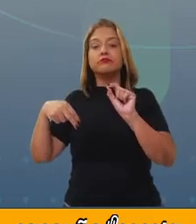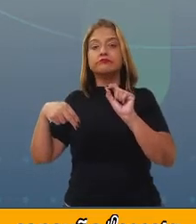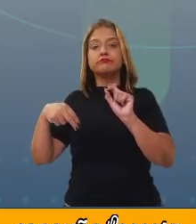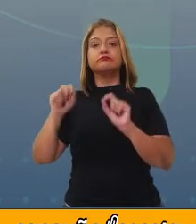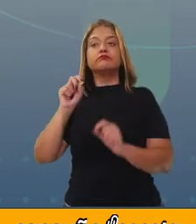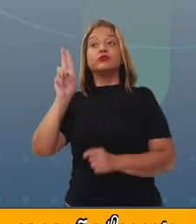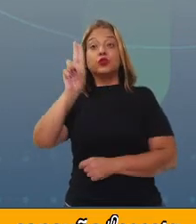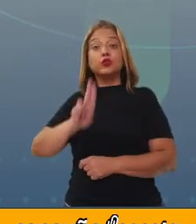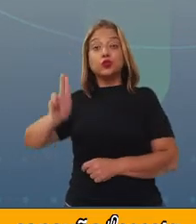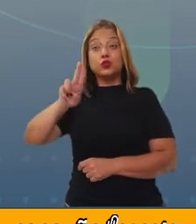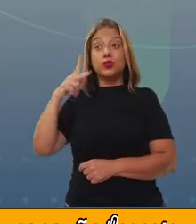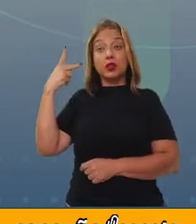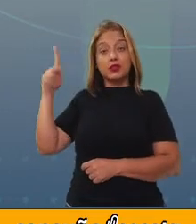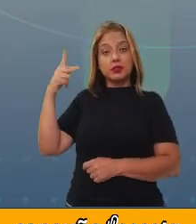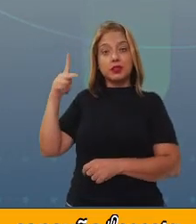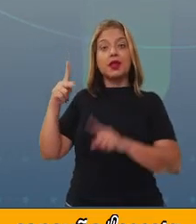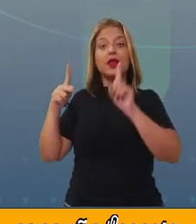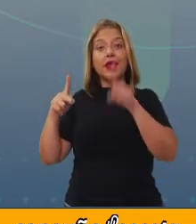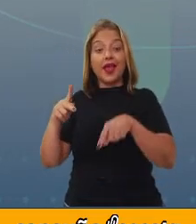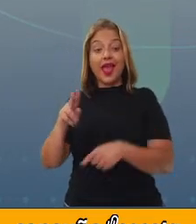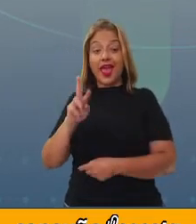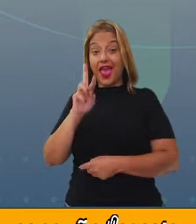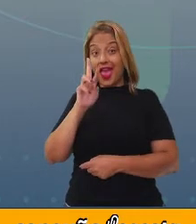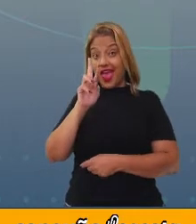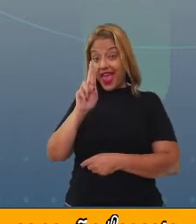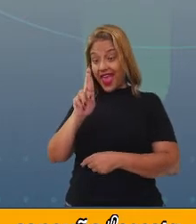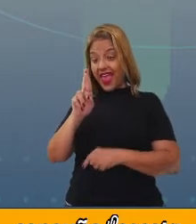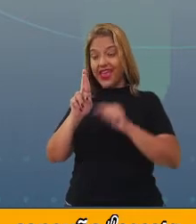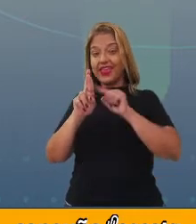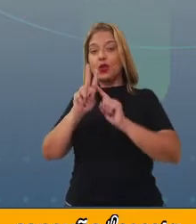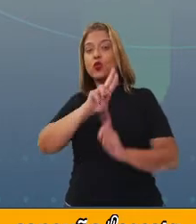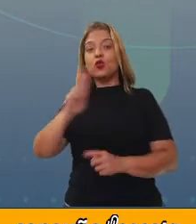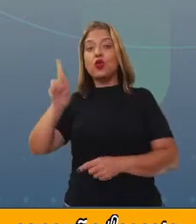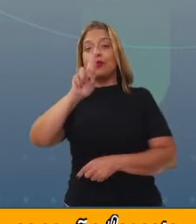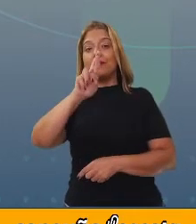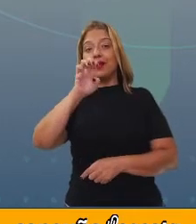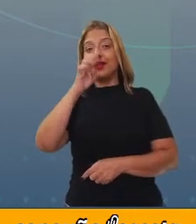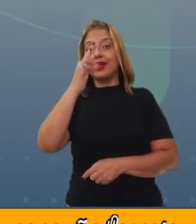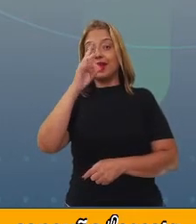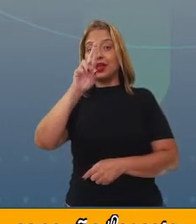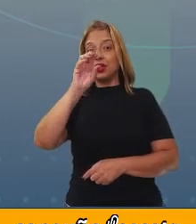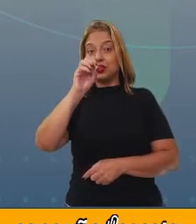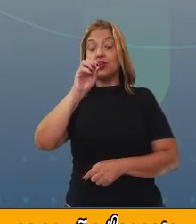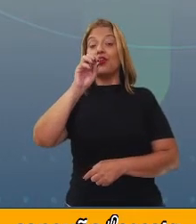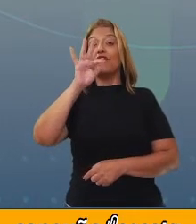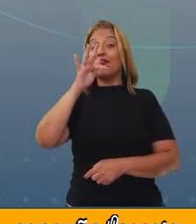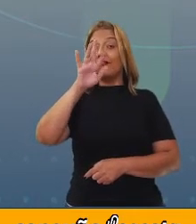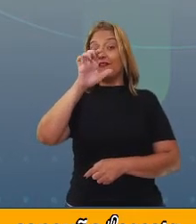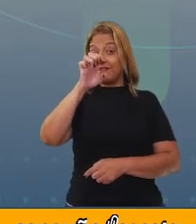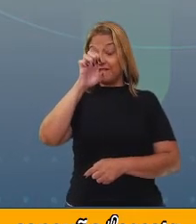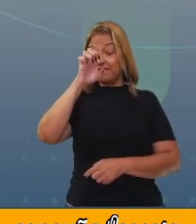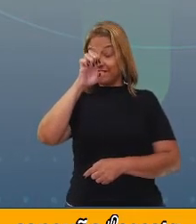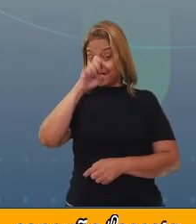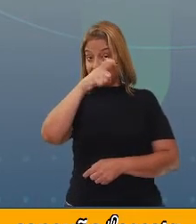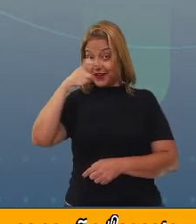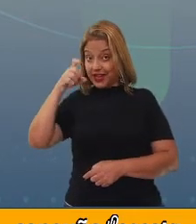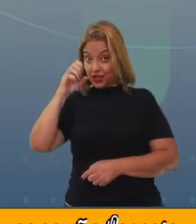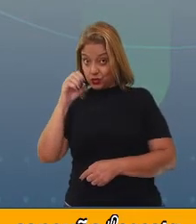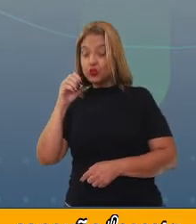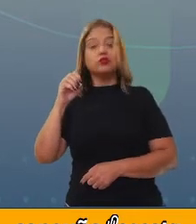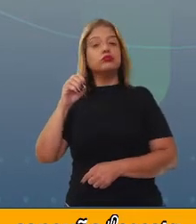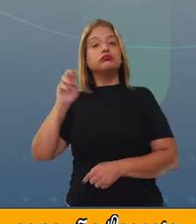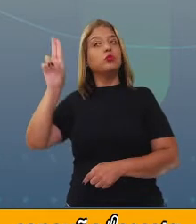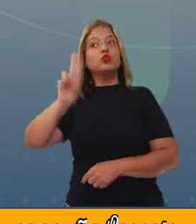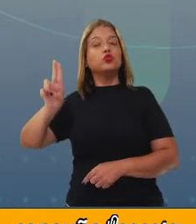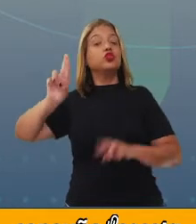recurso utilizado na língua, que é o R retroflexo, o nome, não é utilizado. Lá costuma-se falar